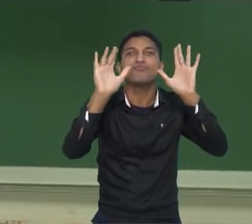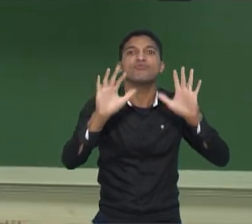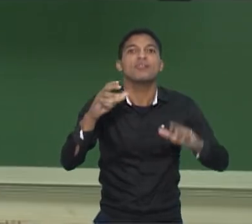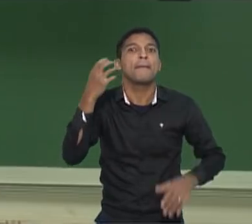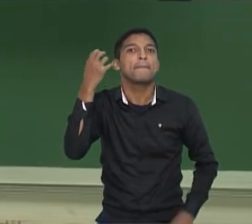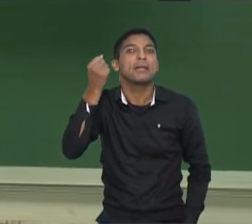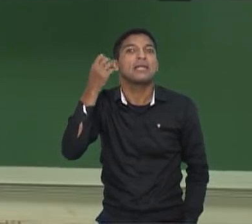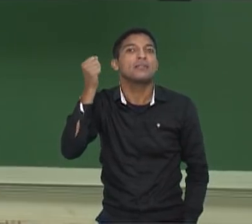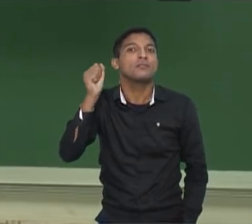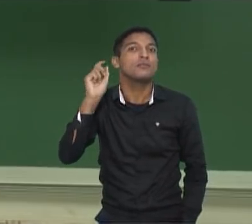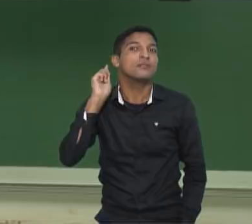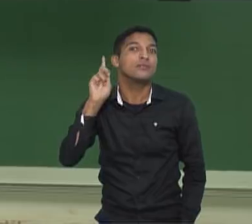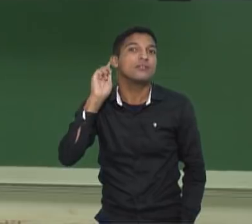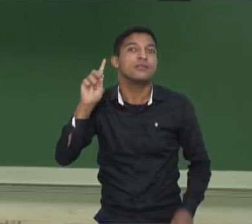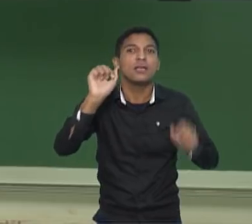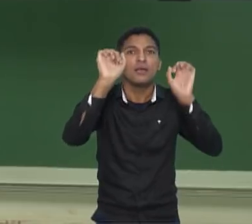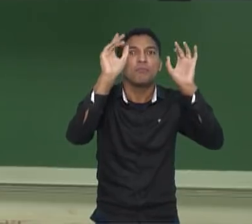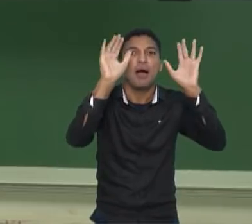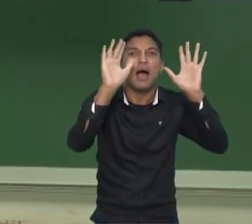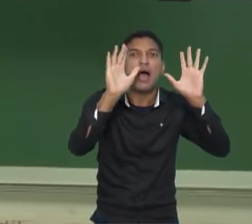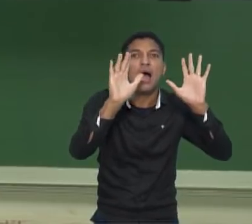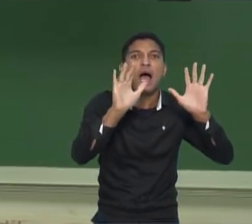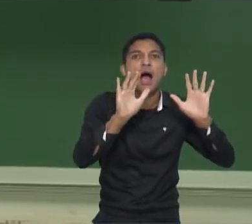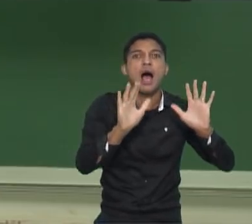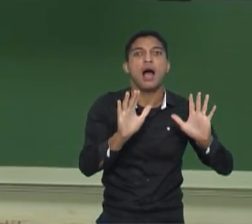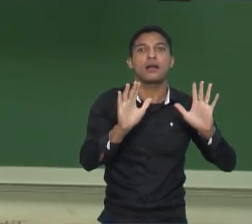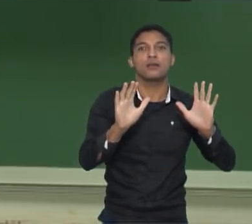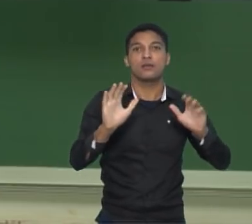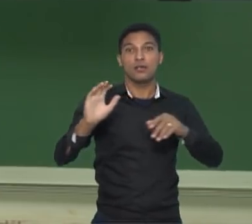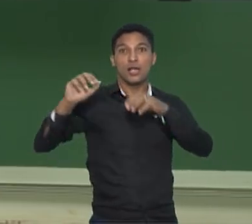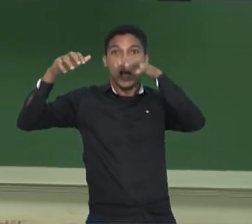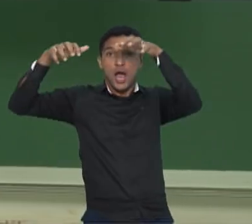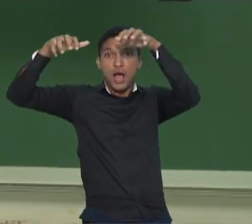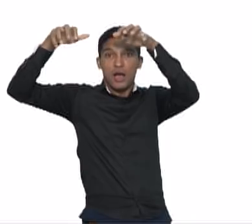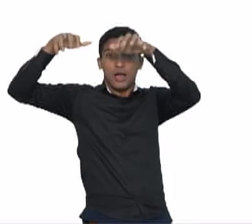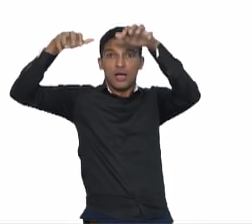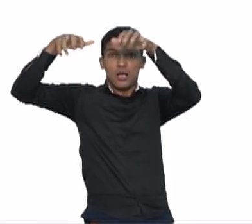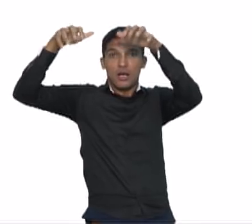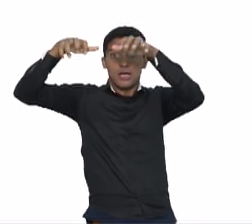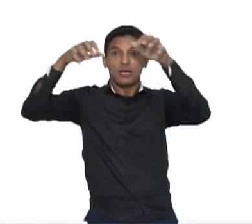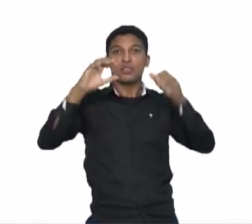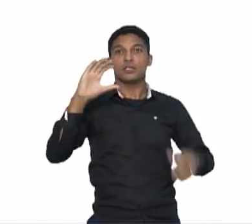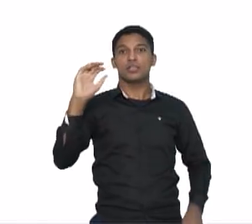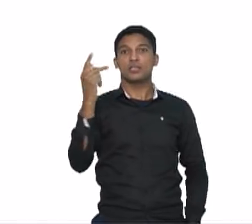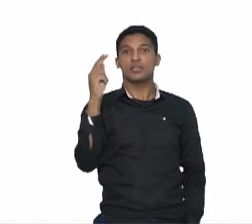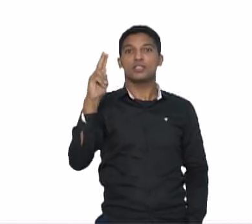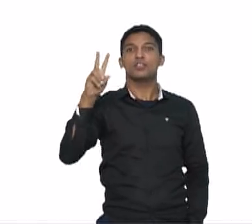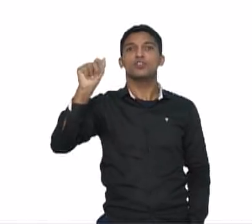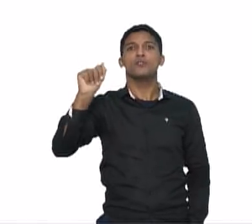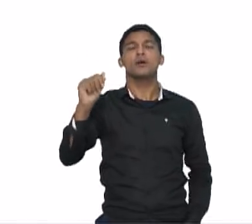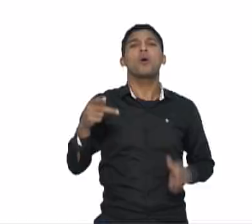do ciclo da água. A chuva e a neve correspondem à etapa letra A,